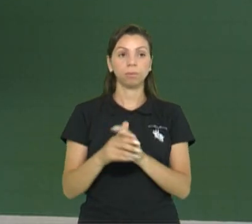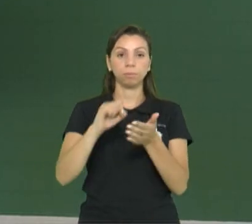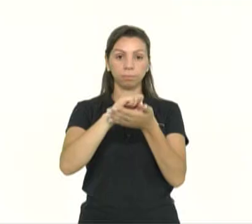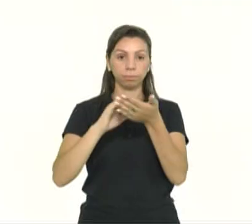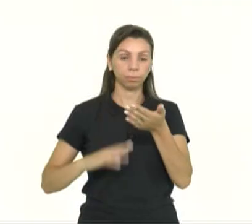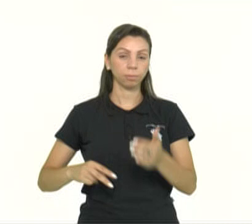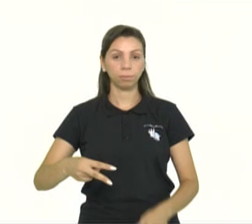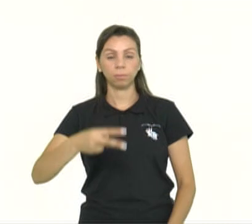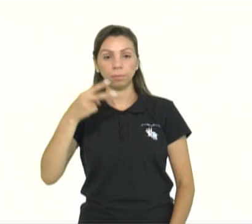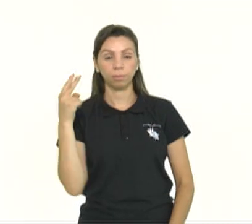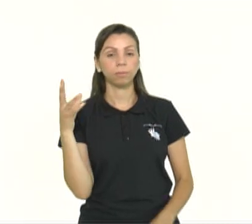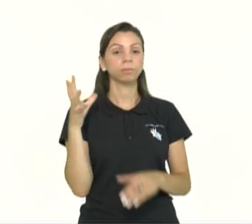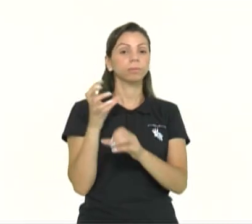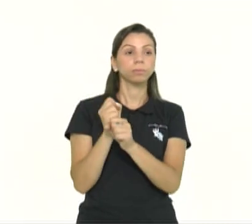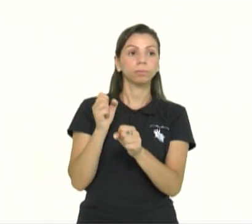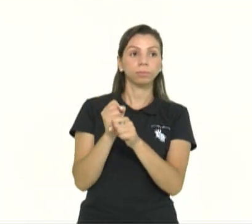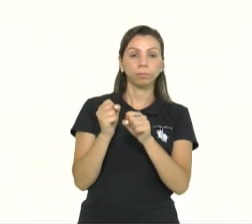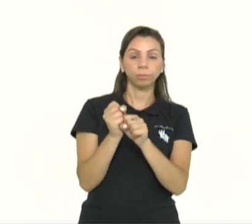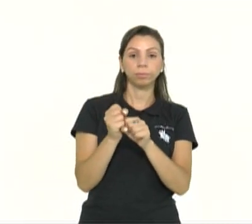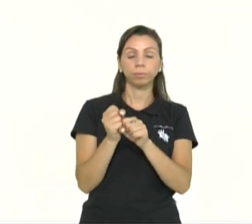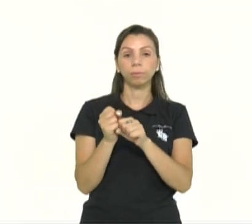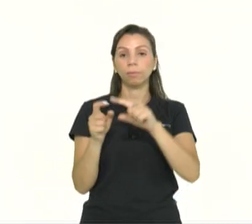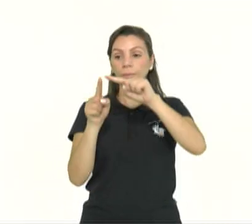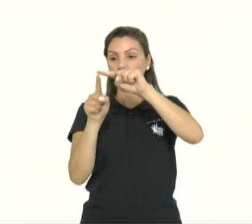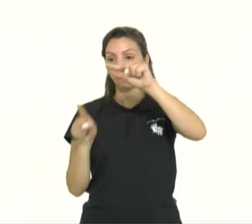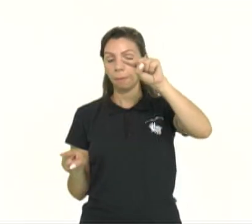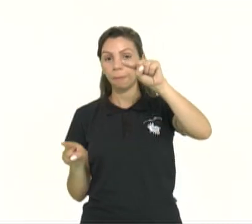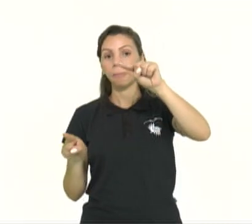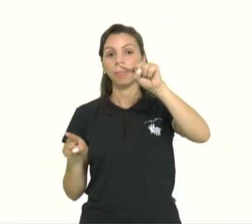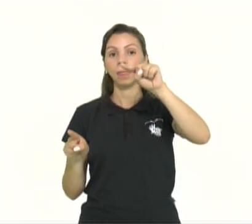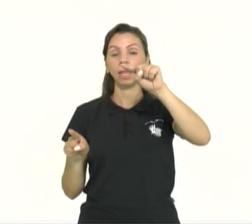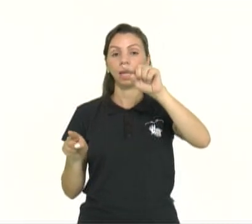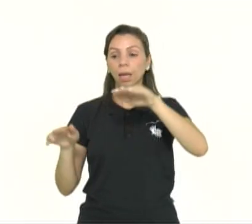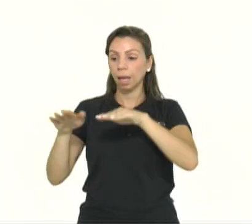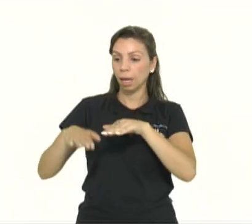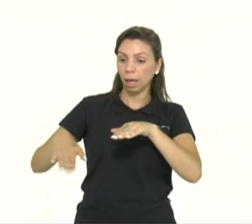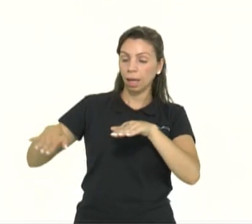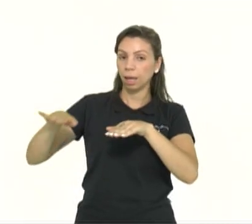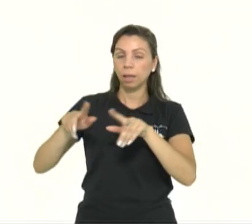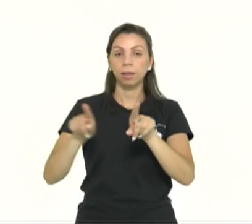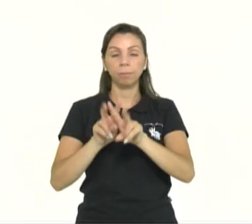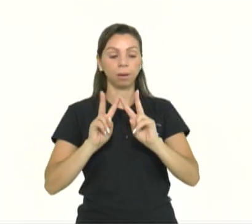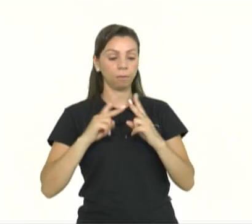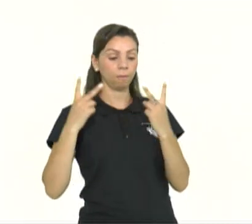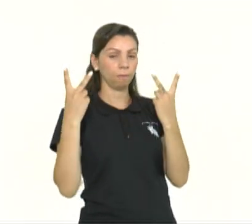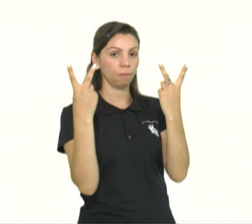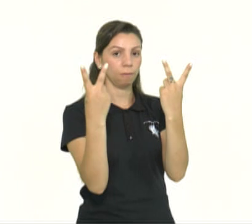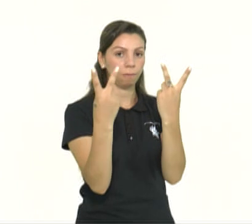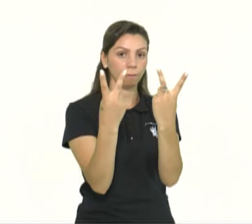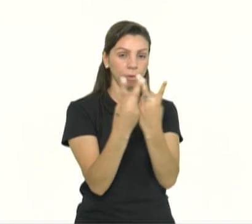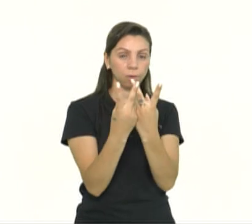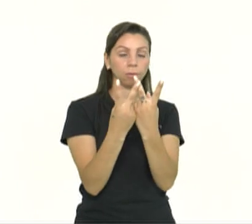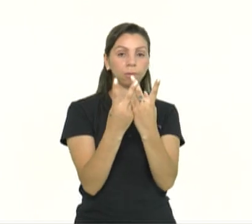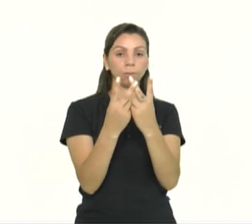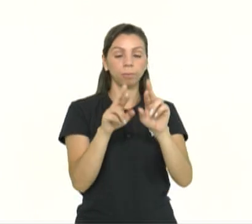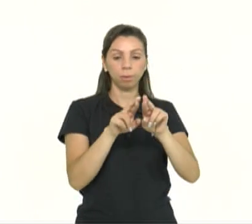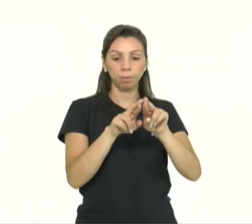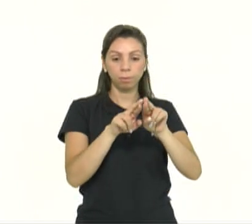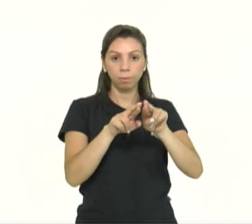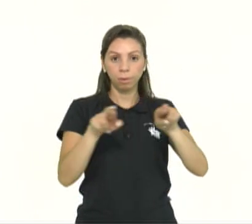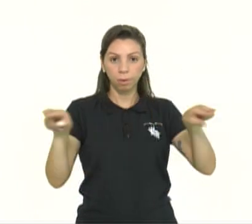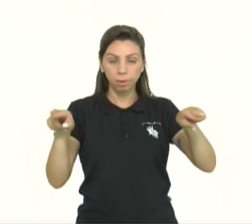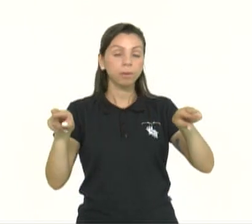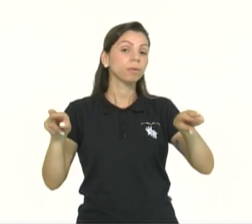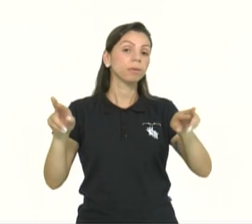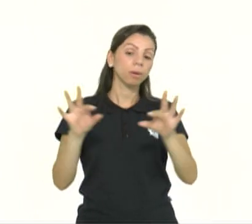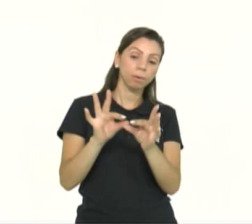ó. Calcular a área lateral e o volume de um tronco de cone circular reto que